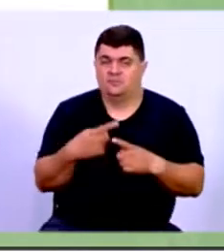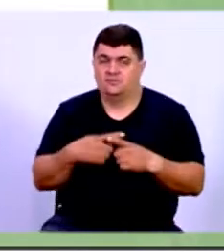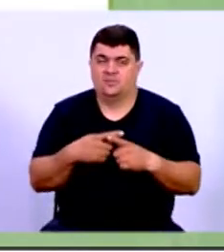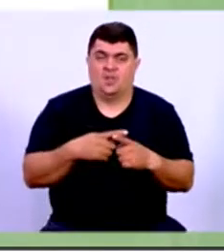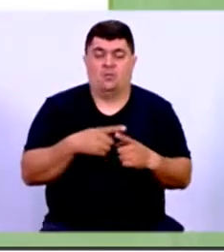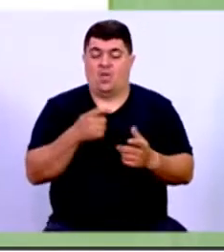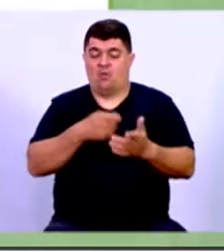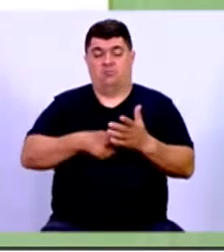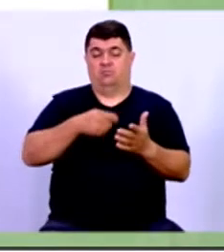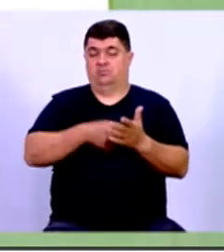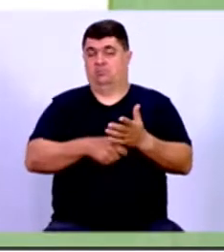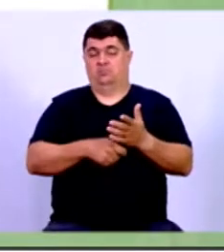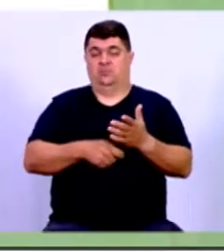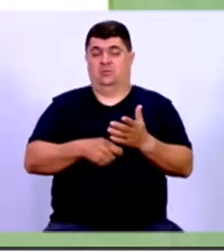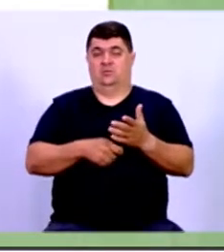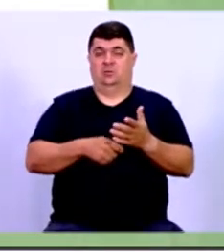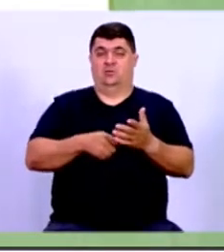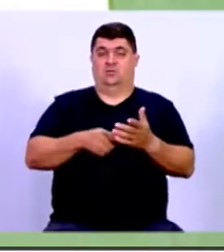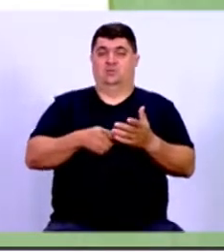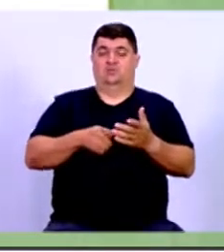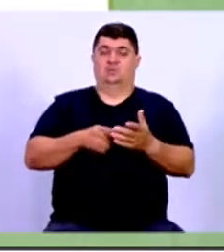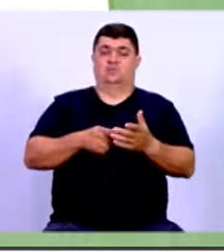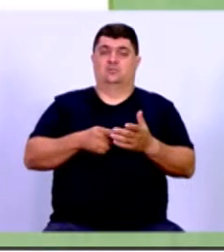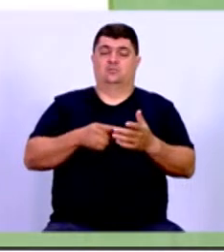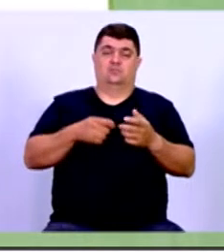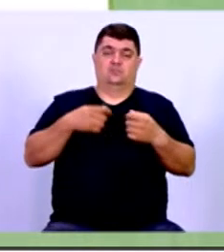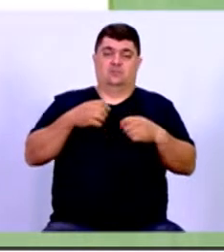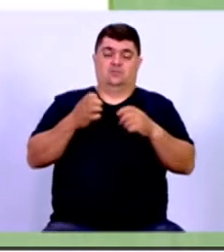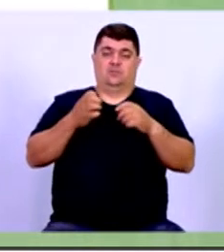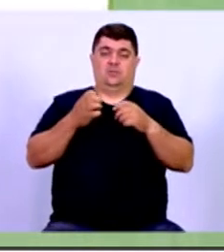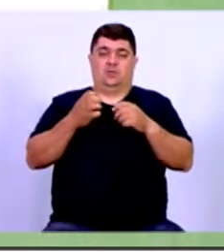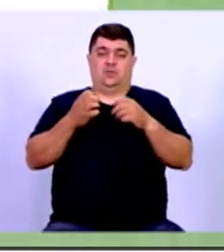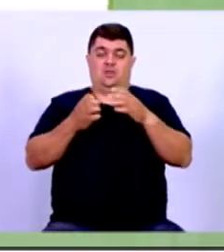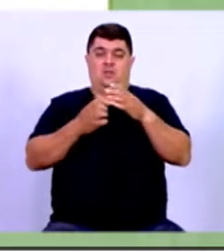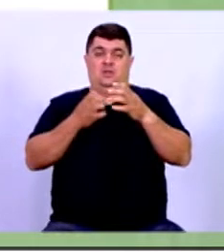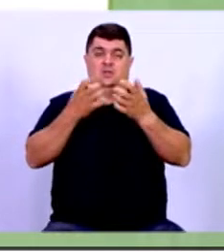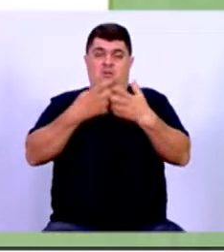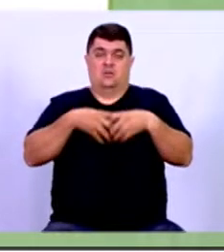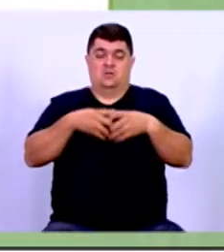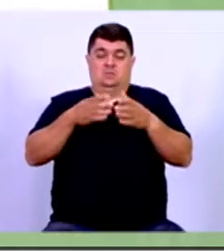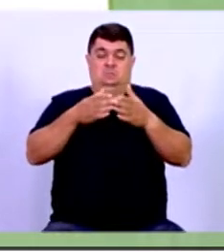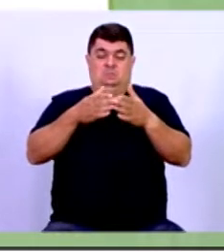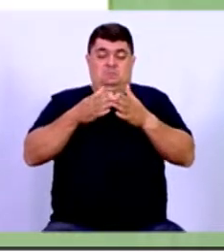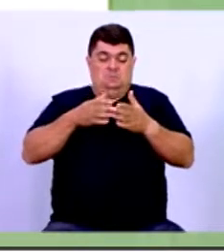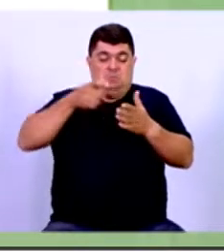item obrigatório para sua certificação. A instituição de ensino está exigindo